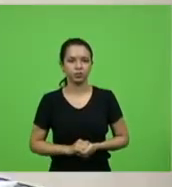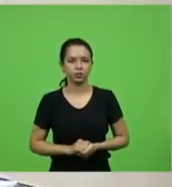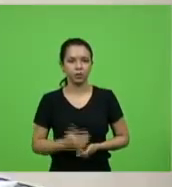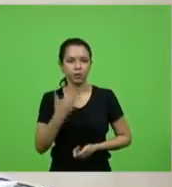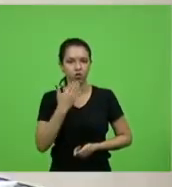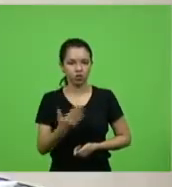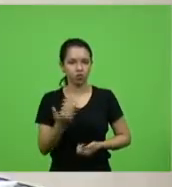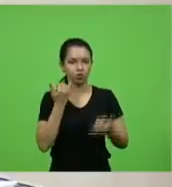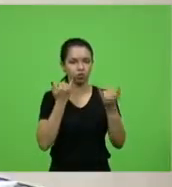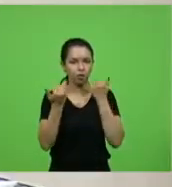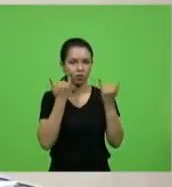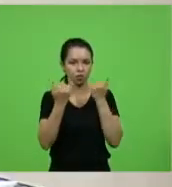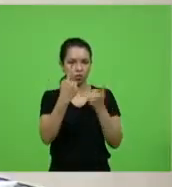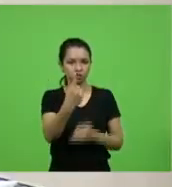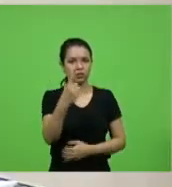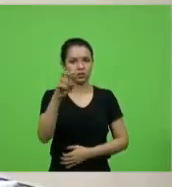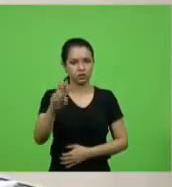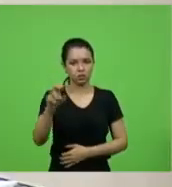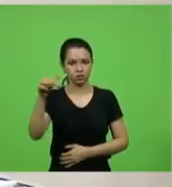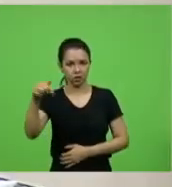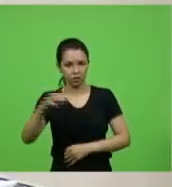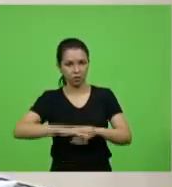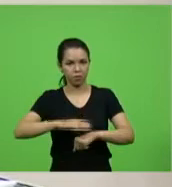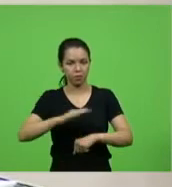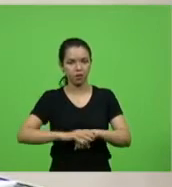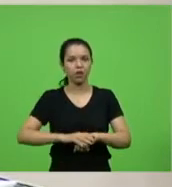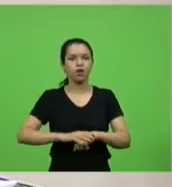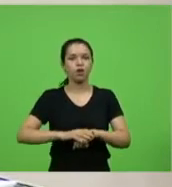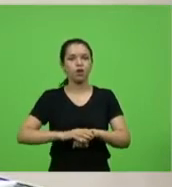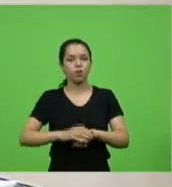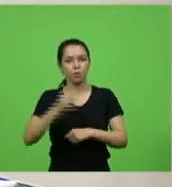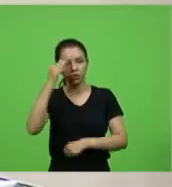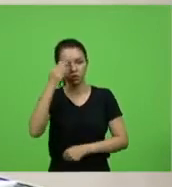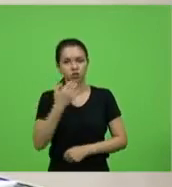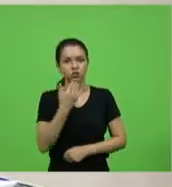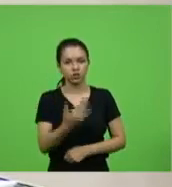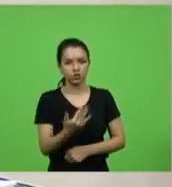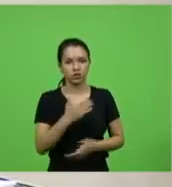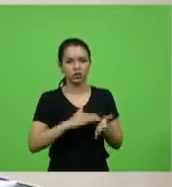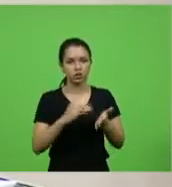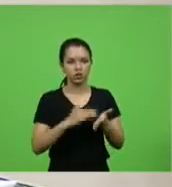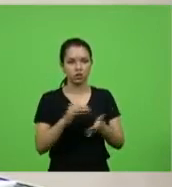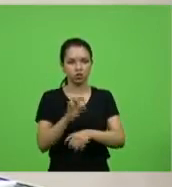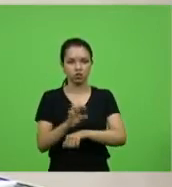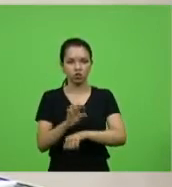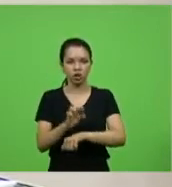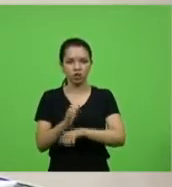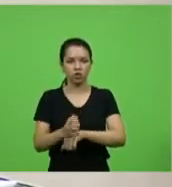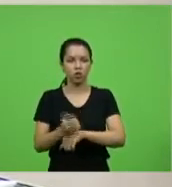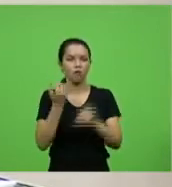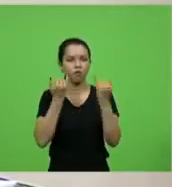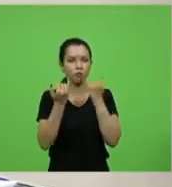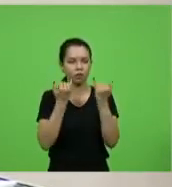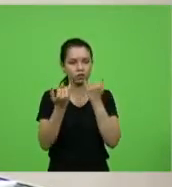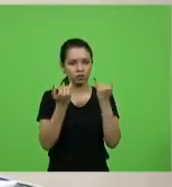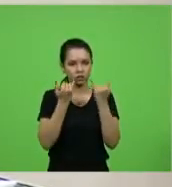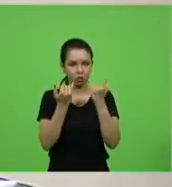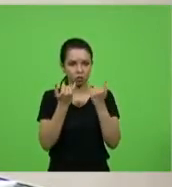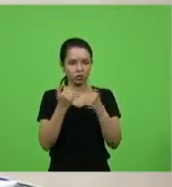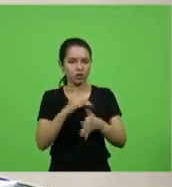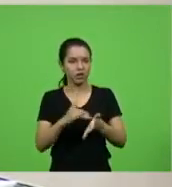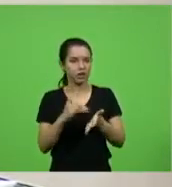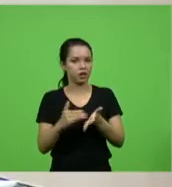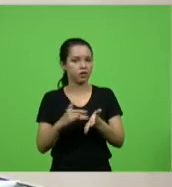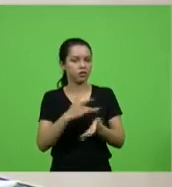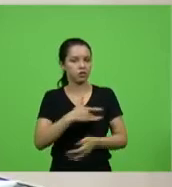Pedido de informação 157. Deputado Sérgio Mota, solicitando ao secretário do Estado da Saúde de informações acerca da disponibilização